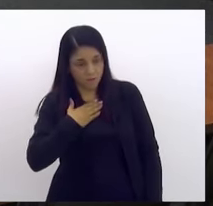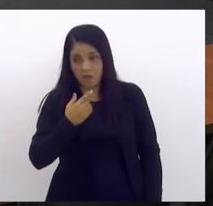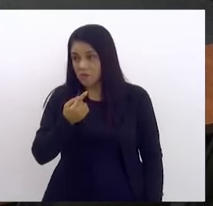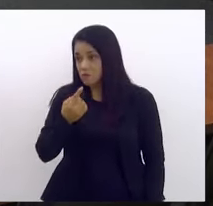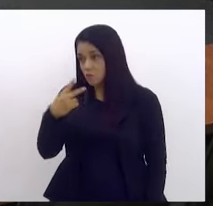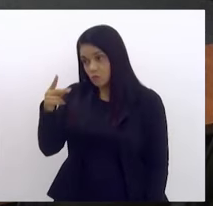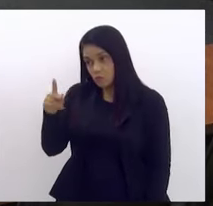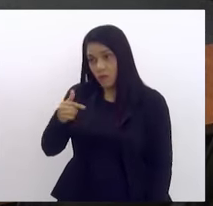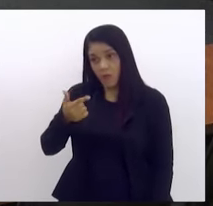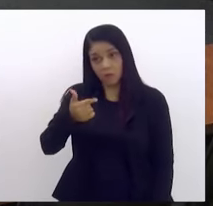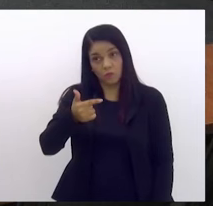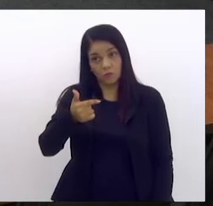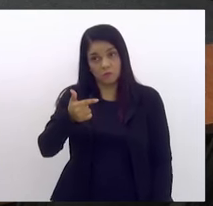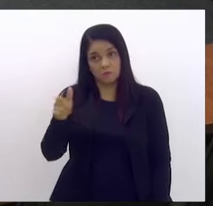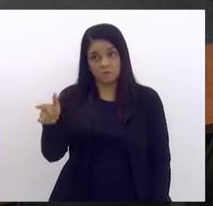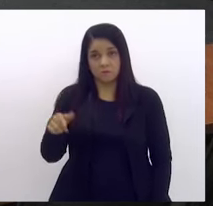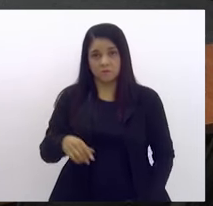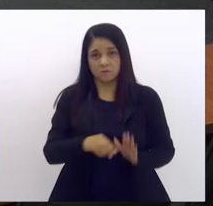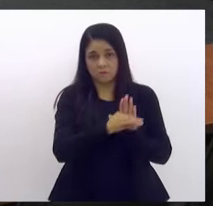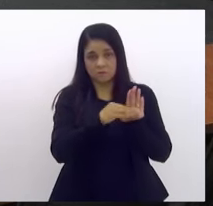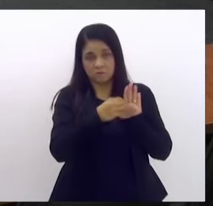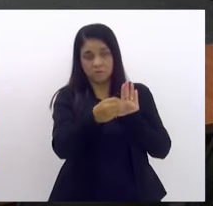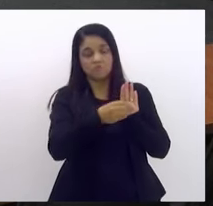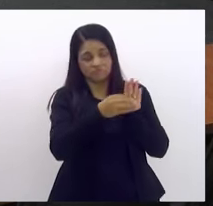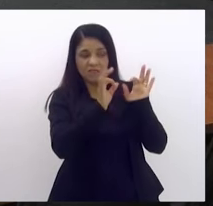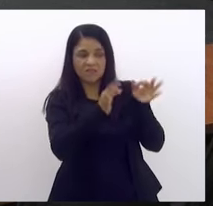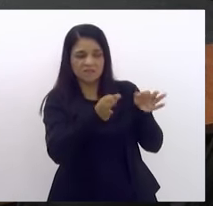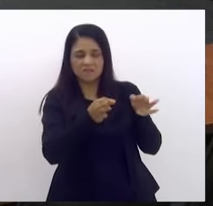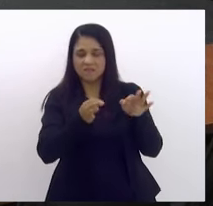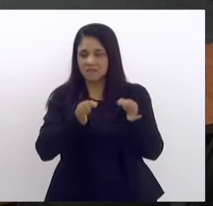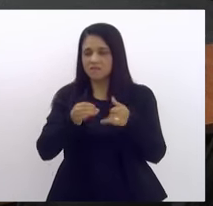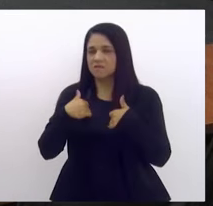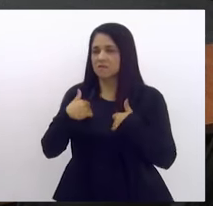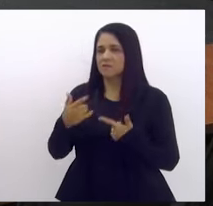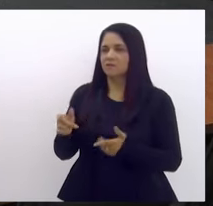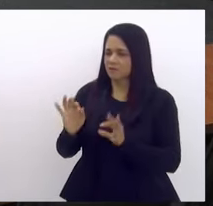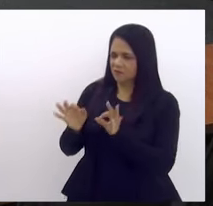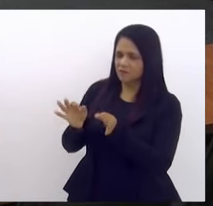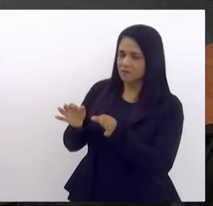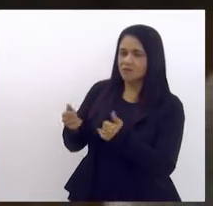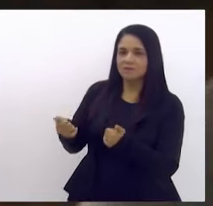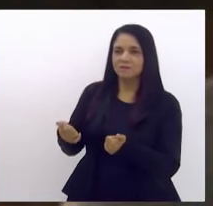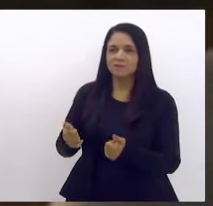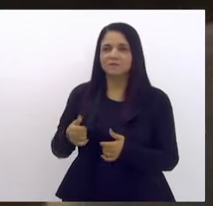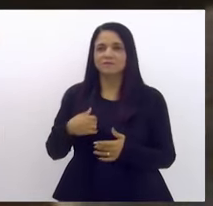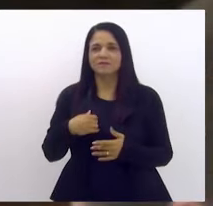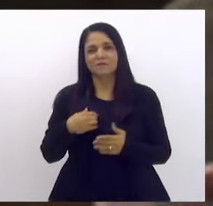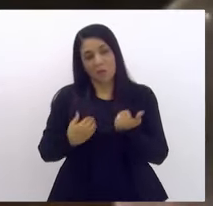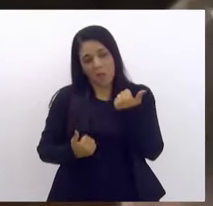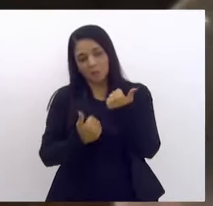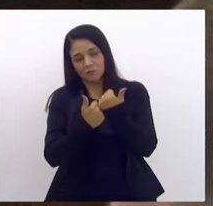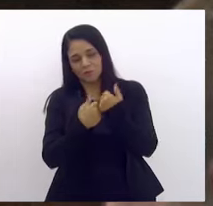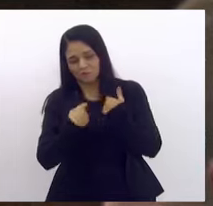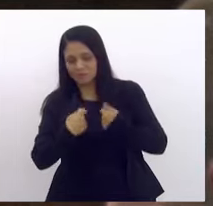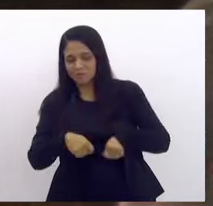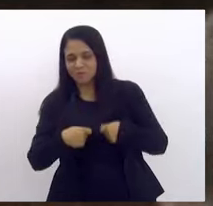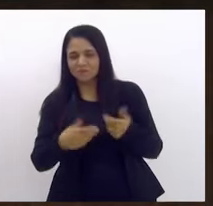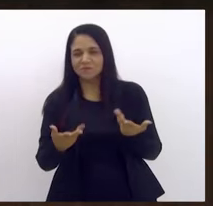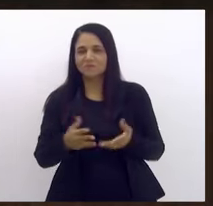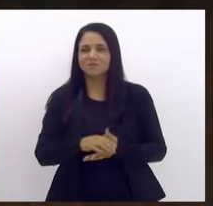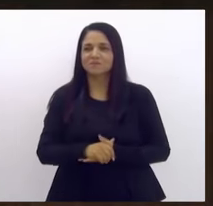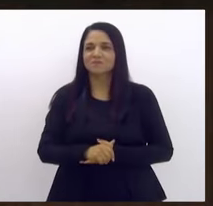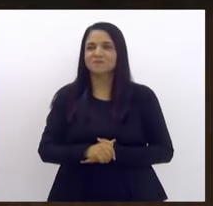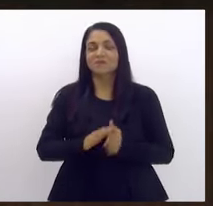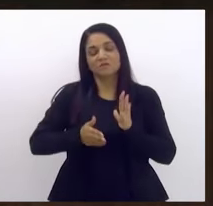a 12. Está certo, está certo, está certo. Faltava um auxílio.